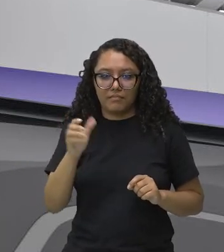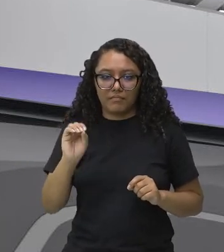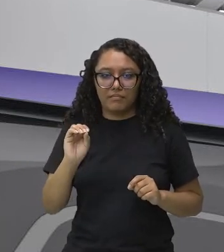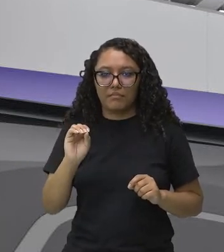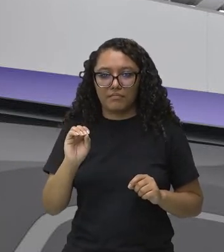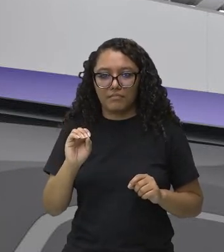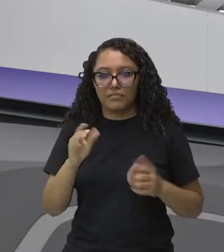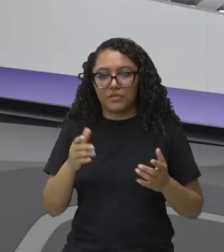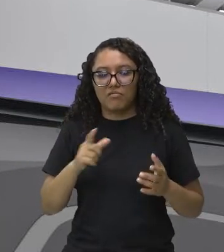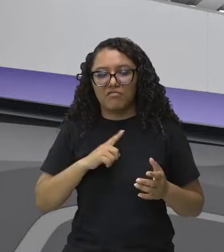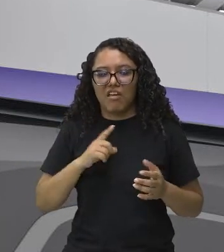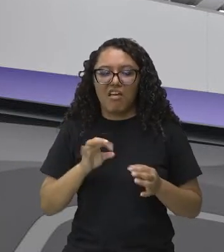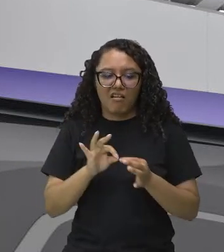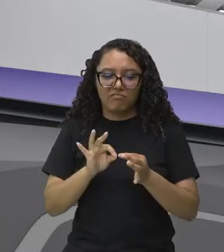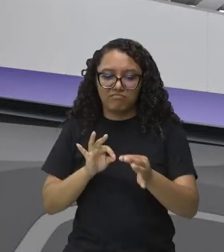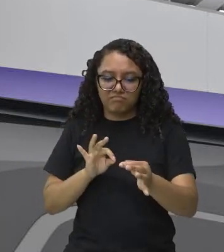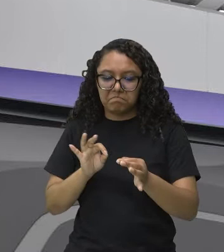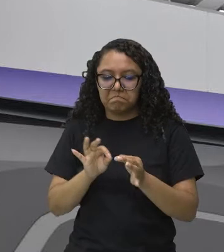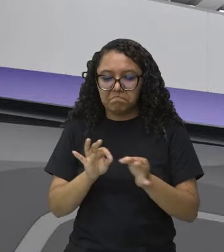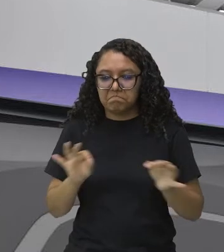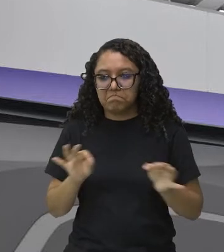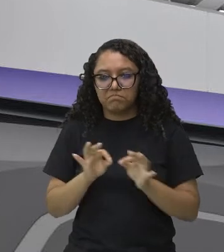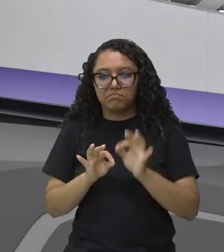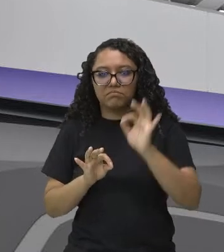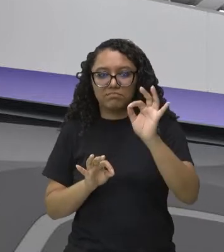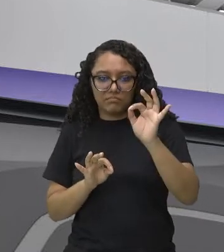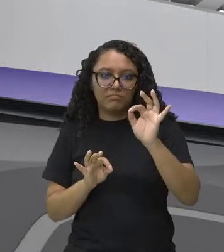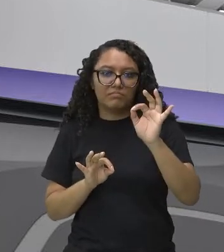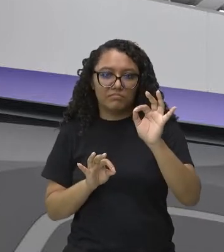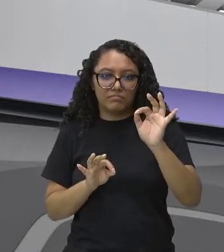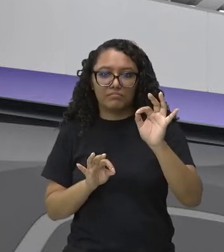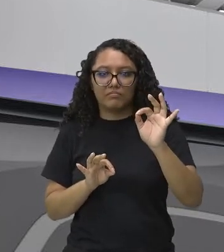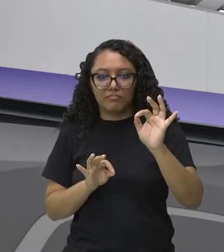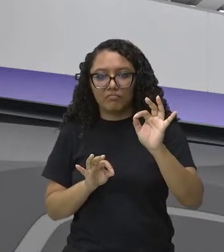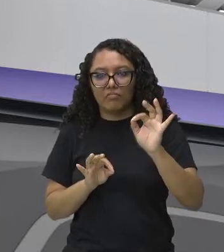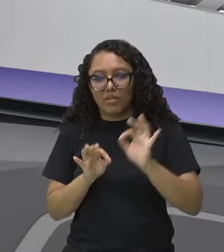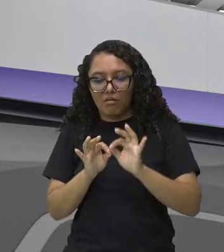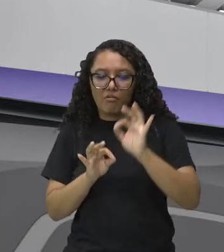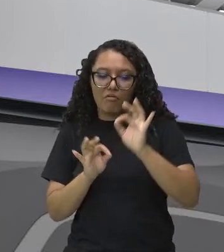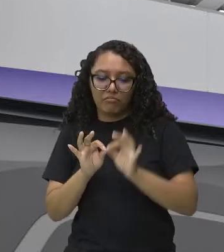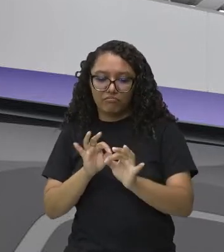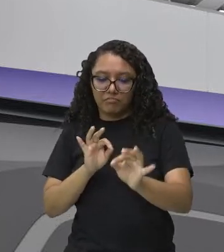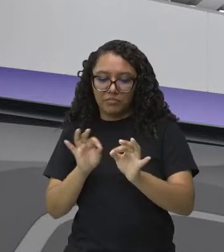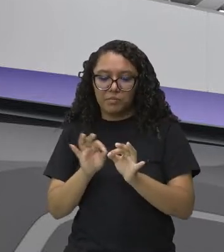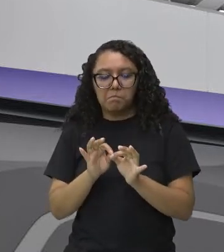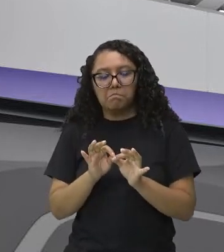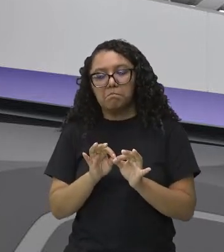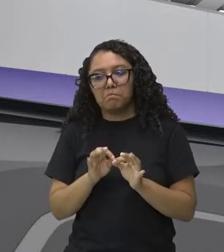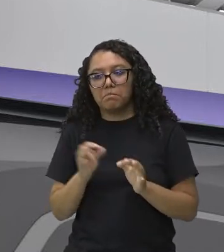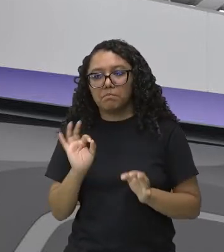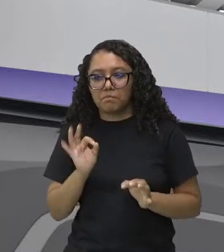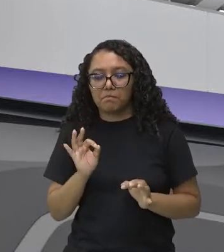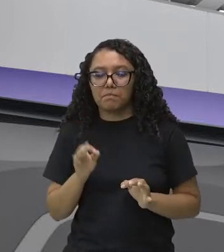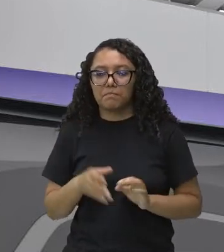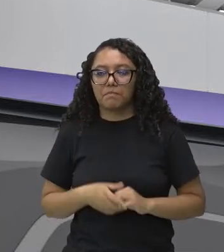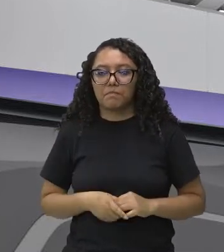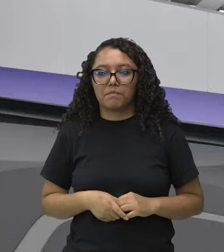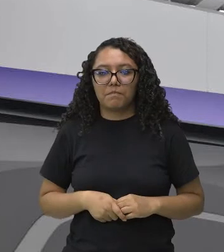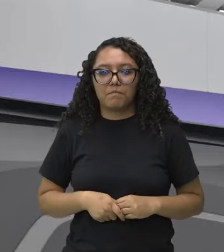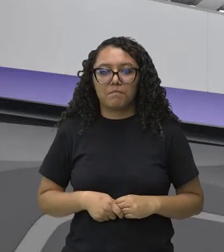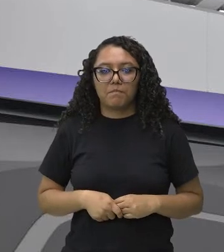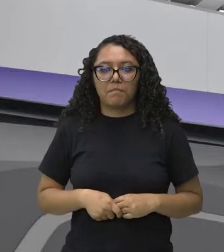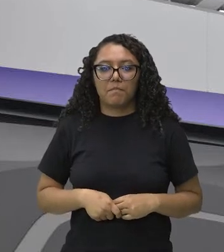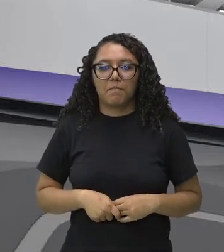suas dimensões, com as suas 3 dimensões, né, largura, profundidade, né, altura. Depois que